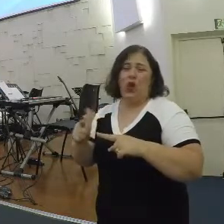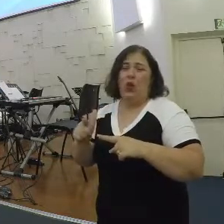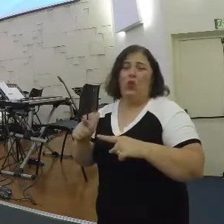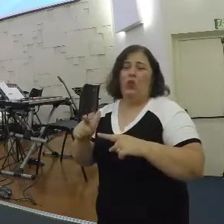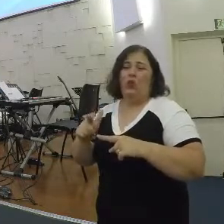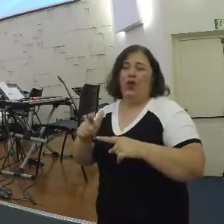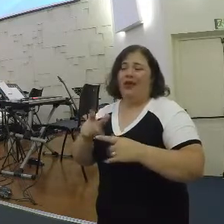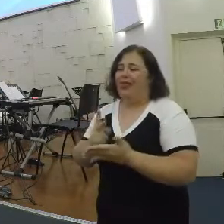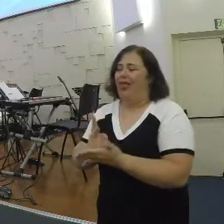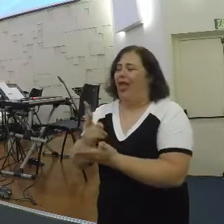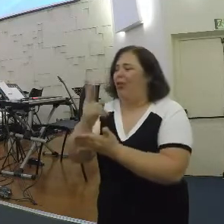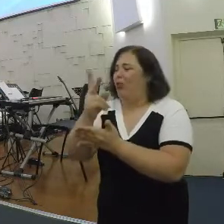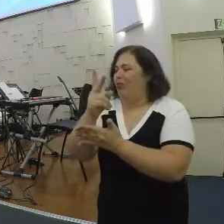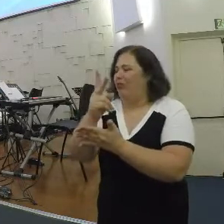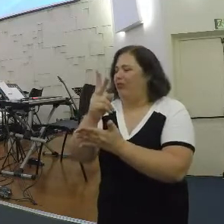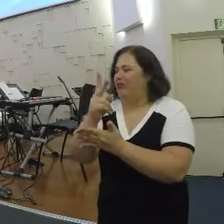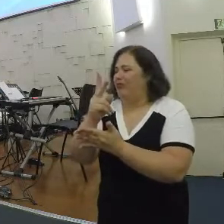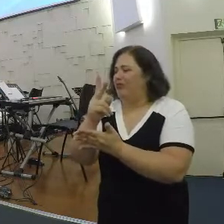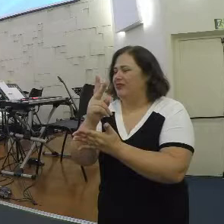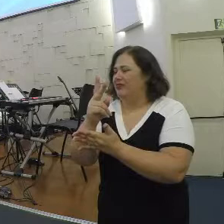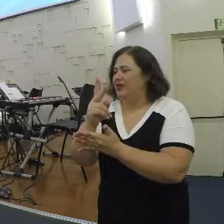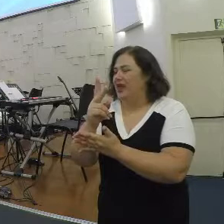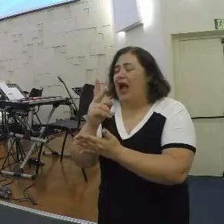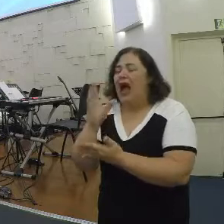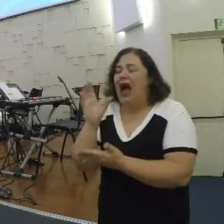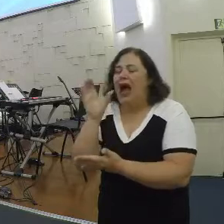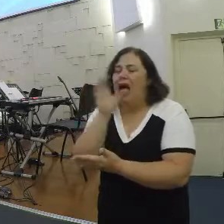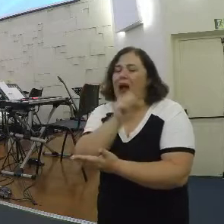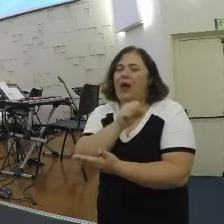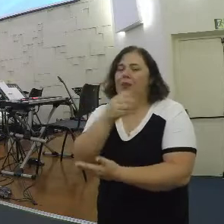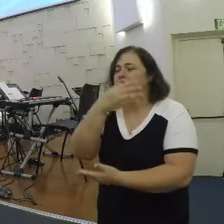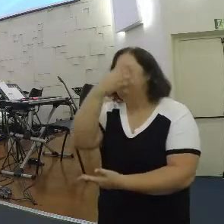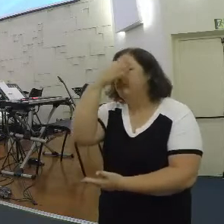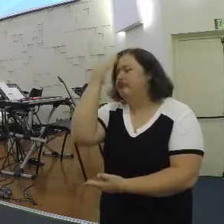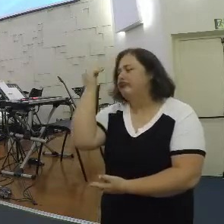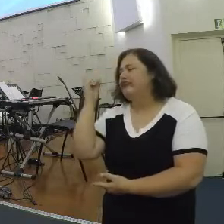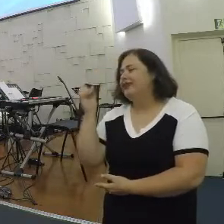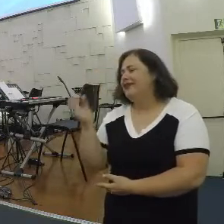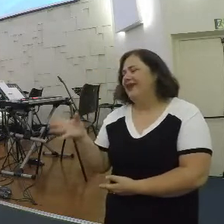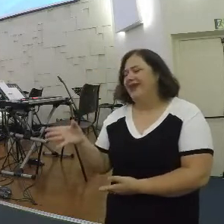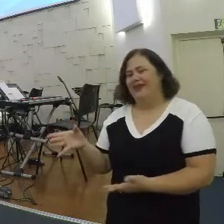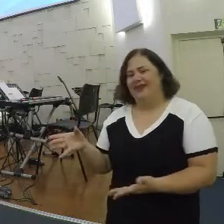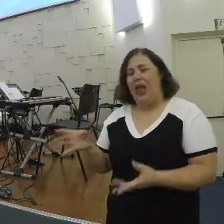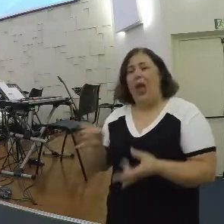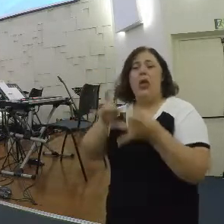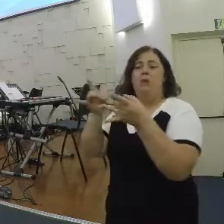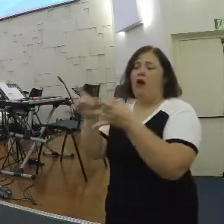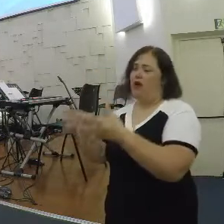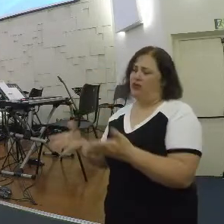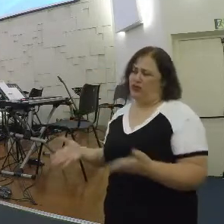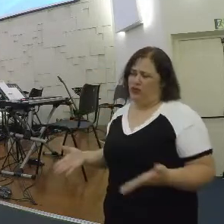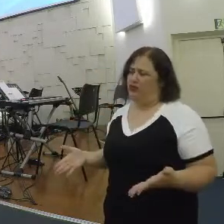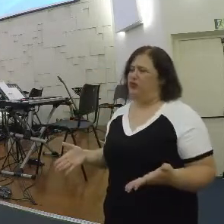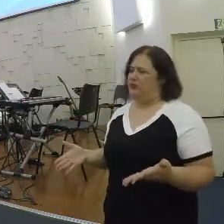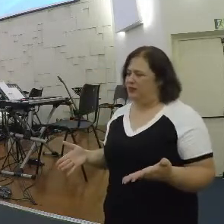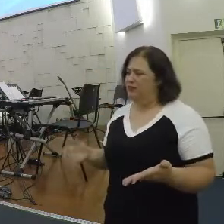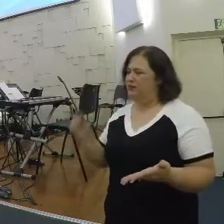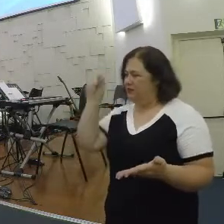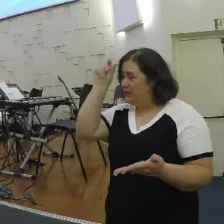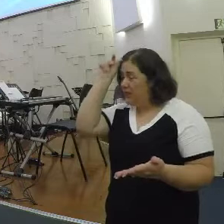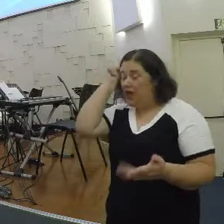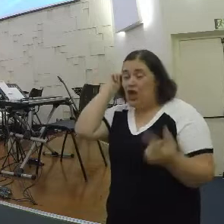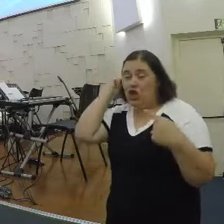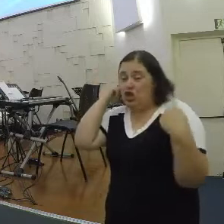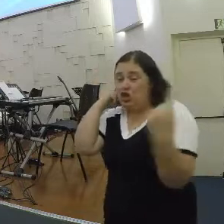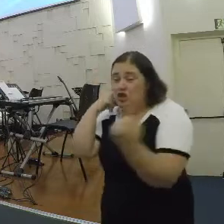os homens e mulheres mais santos aos olhos de Deus, porque esse mundo não é o céu, porque nós estamos sob a influência do pecado, porque a carne